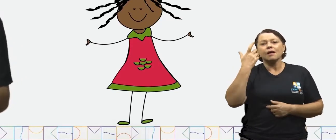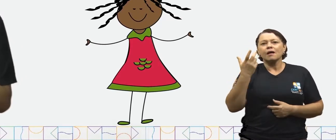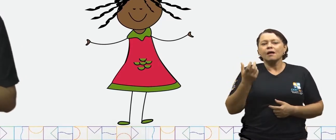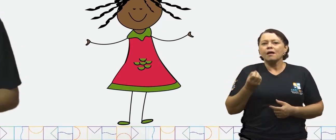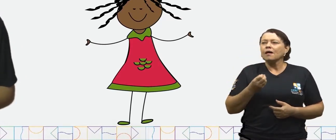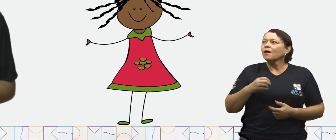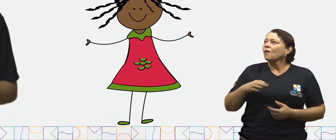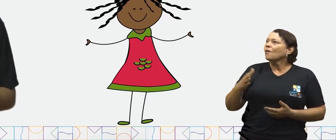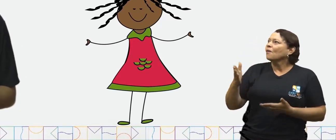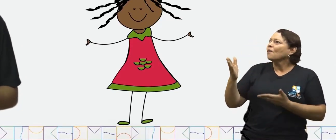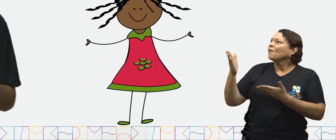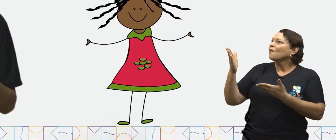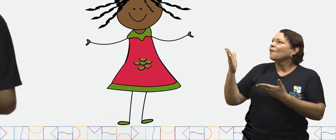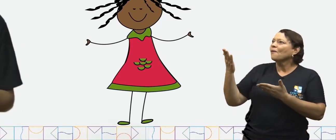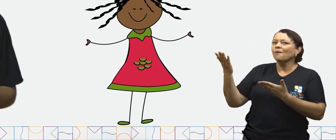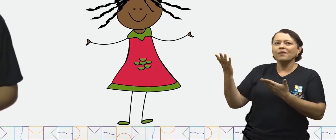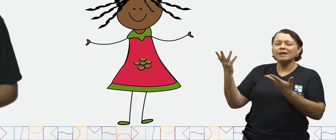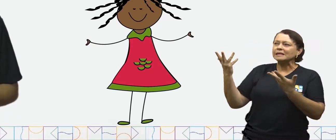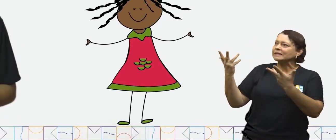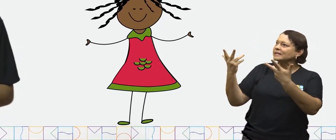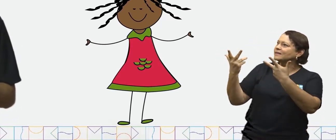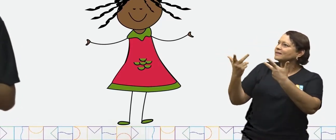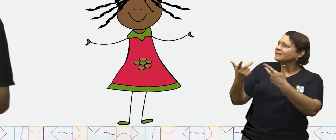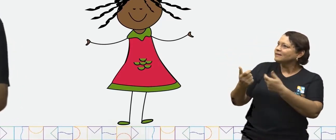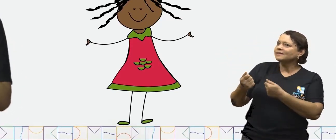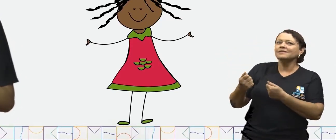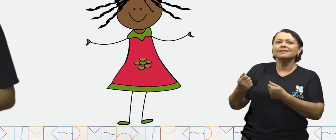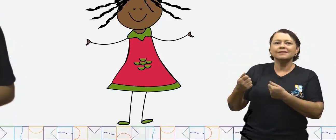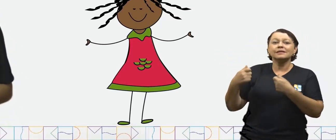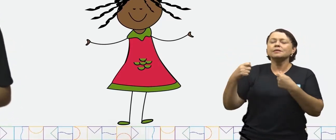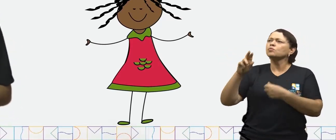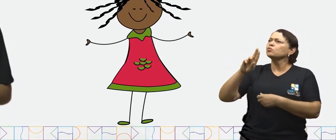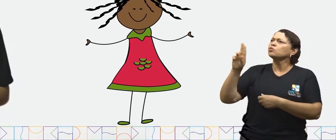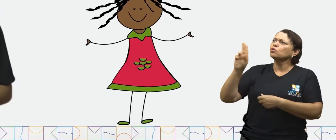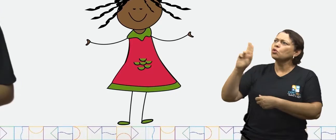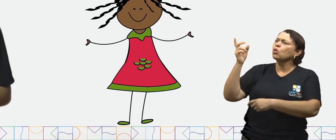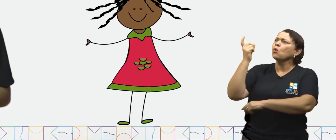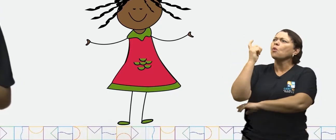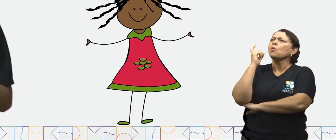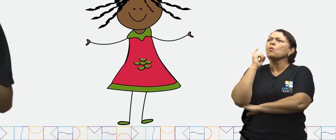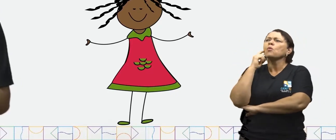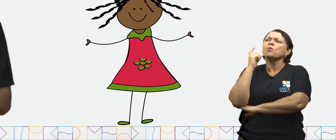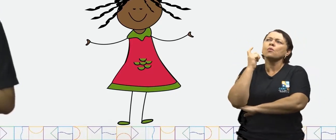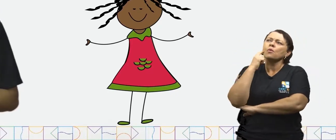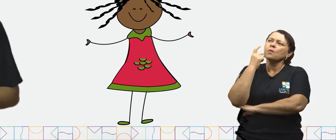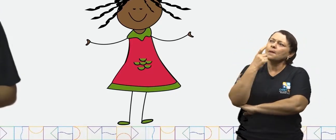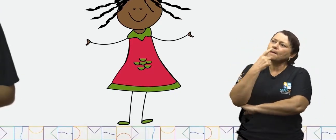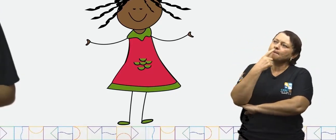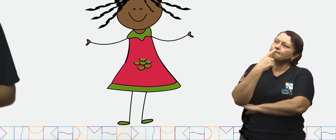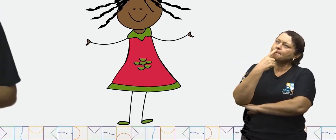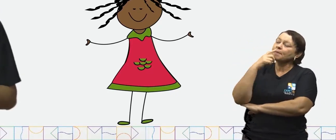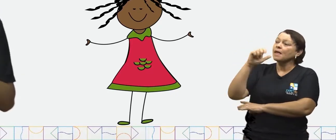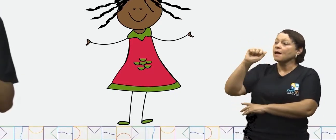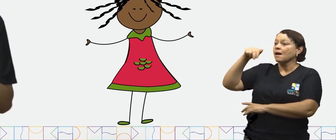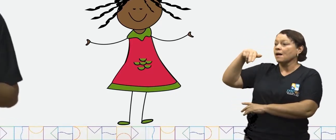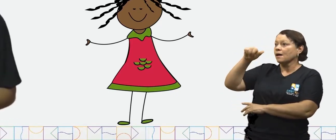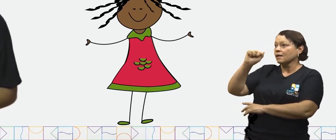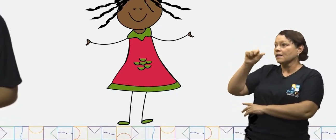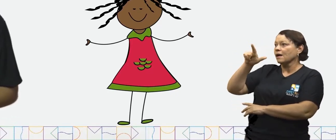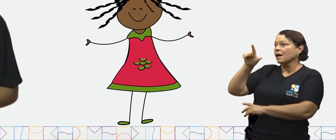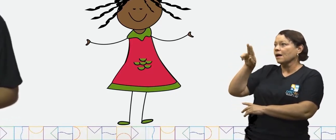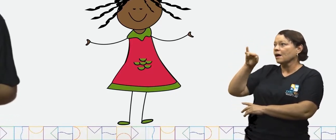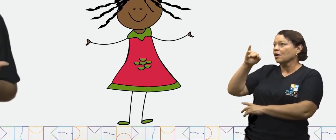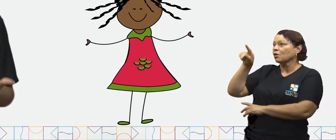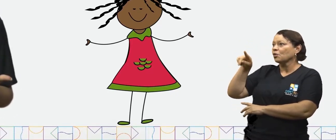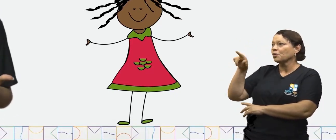Nossa! Olha quem apareceu! Que linda! Temos que dar o nome para ela. Que tal Ana